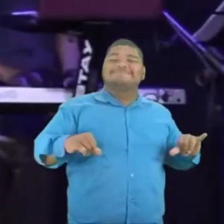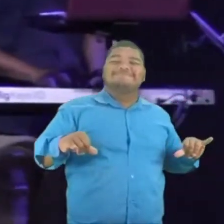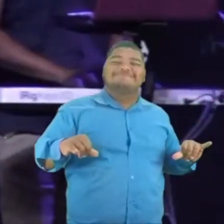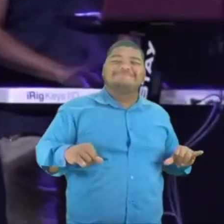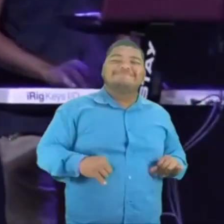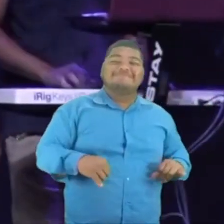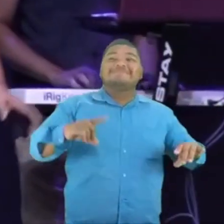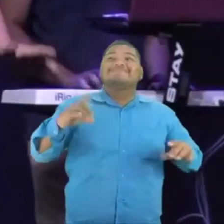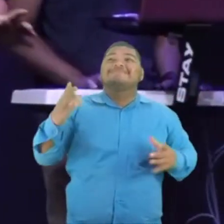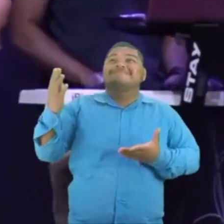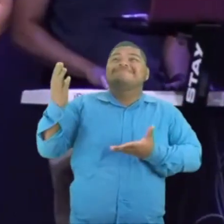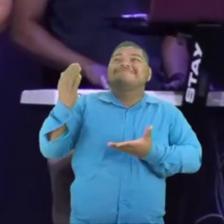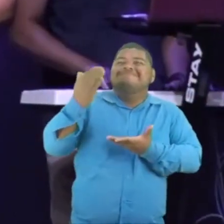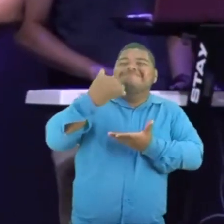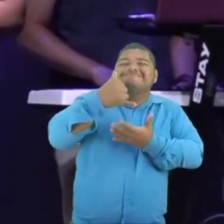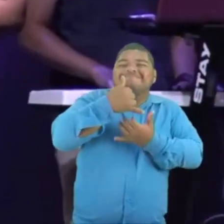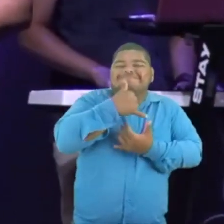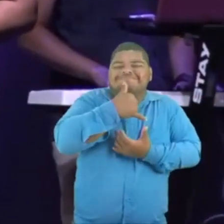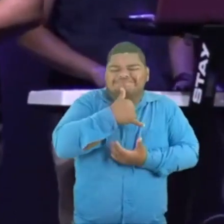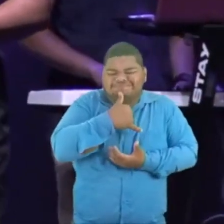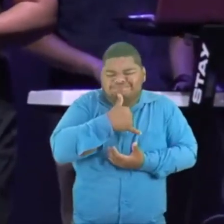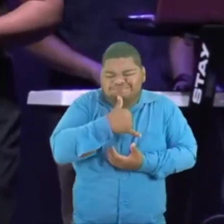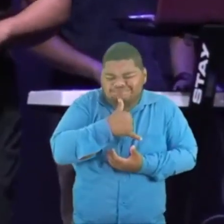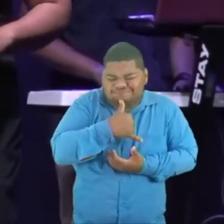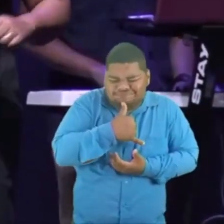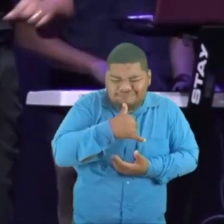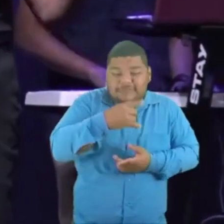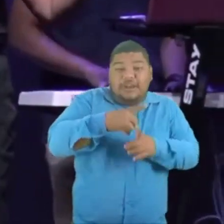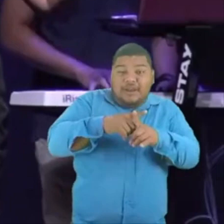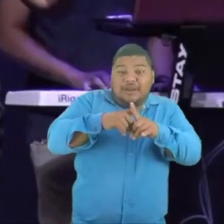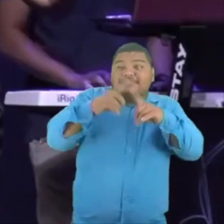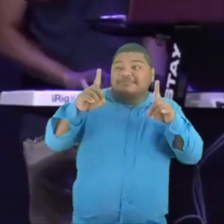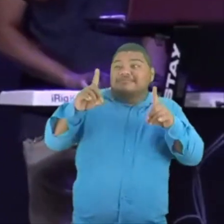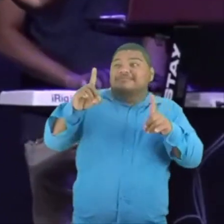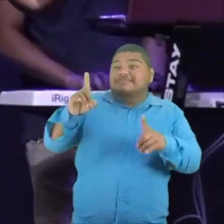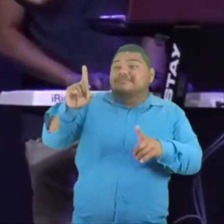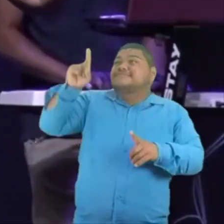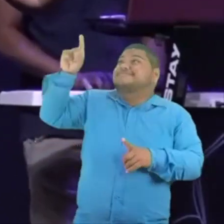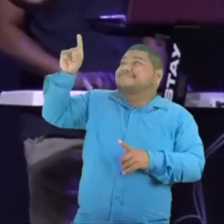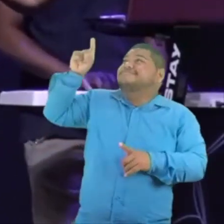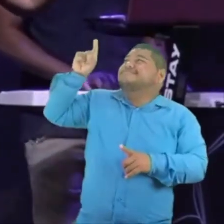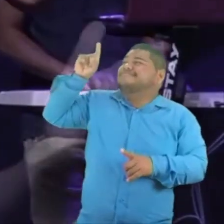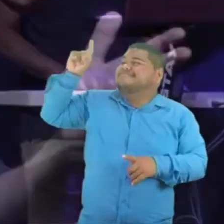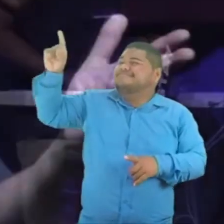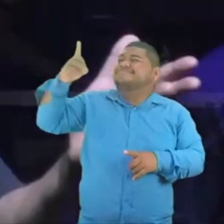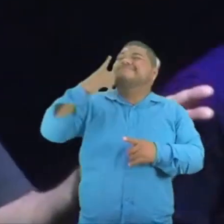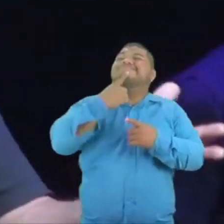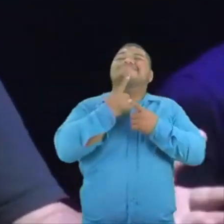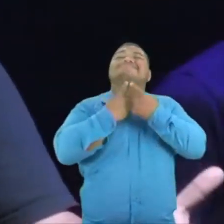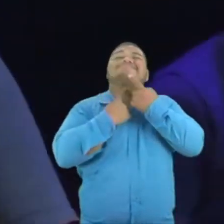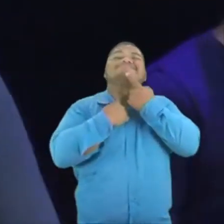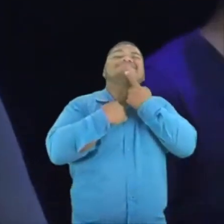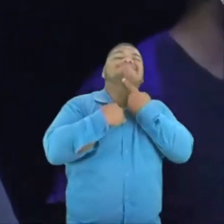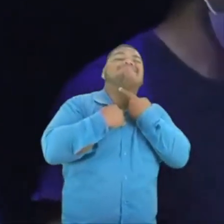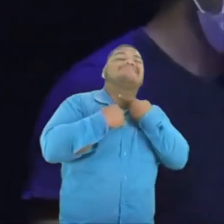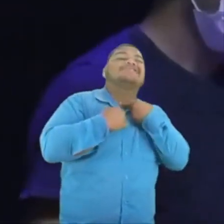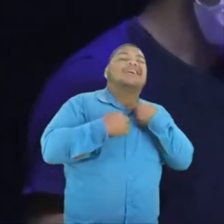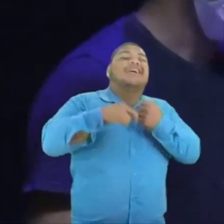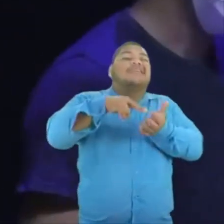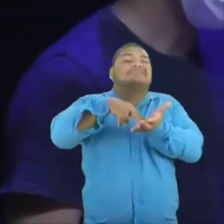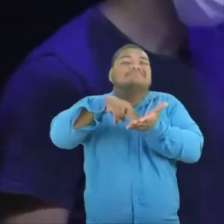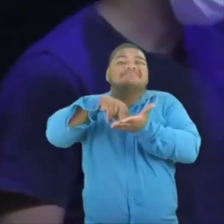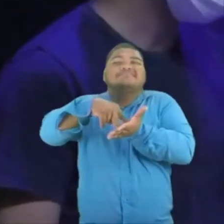circunstâncias queiram me desanimar, mas aquele que faz a Tua vontade